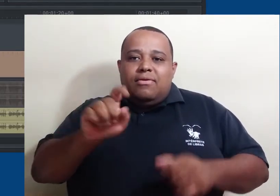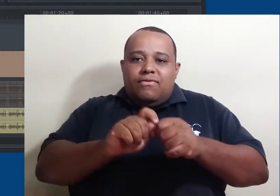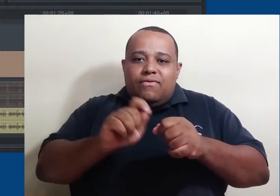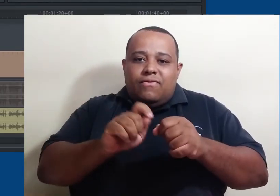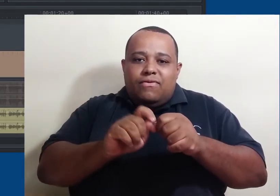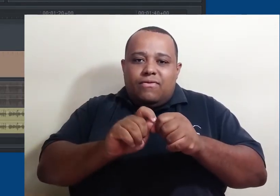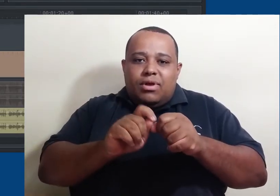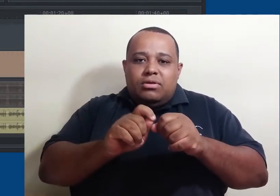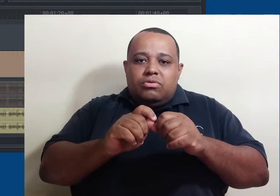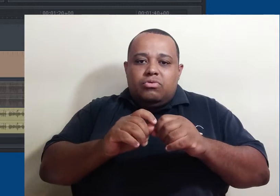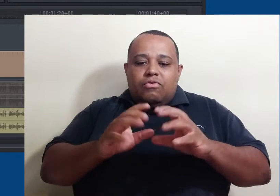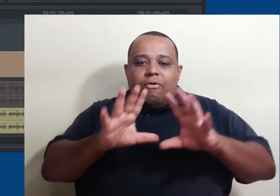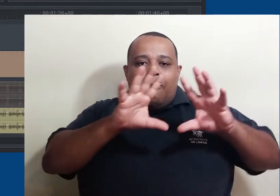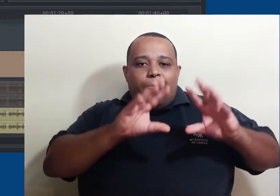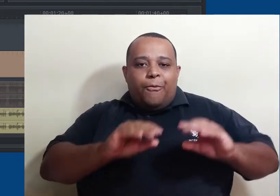de fazer o Dissolve.